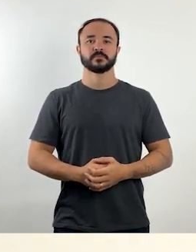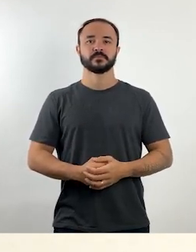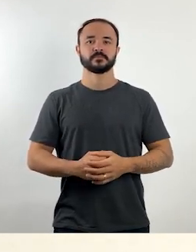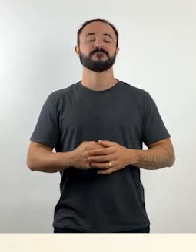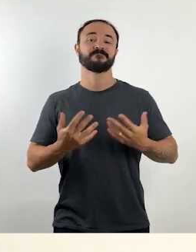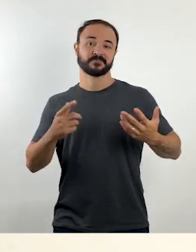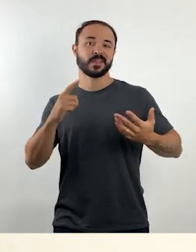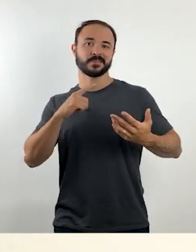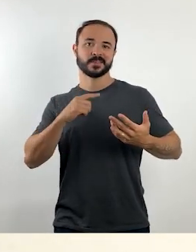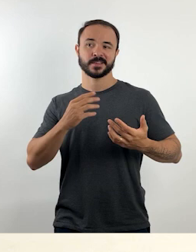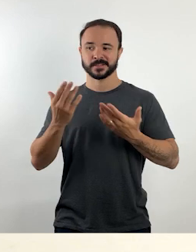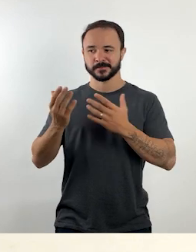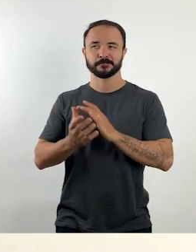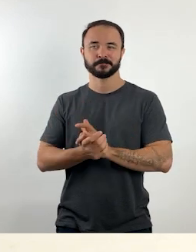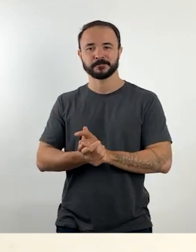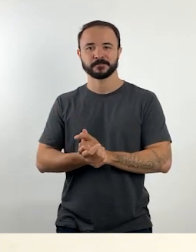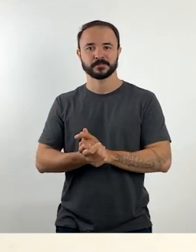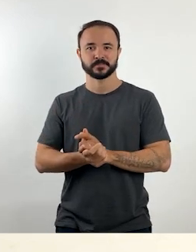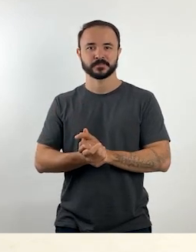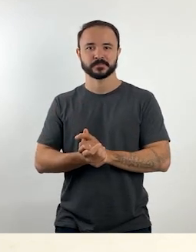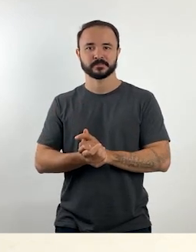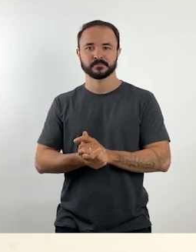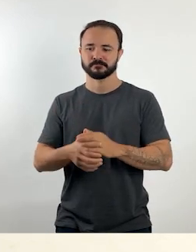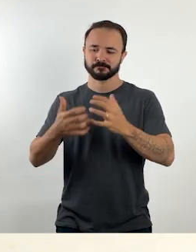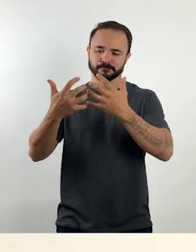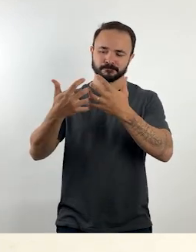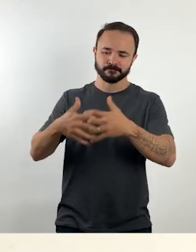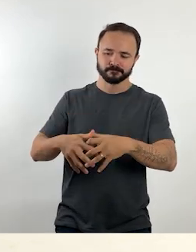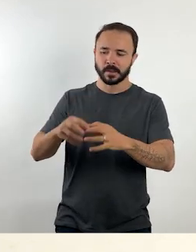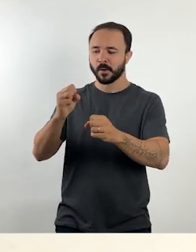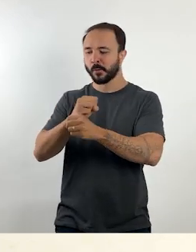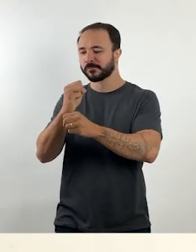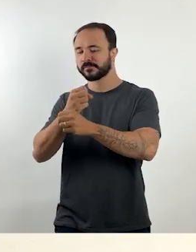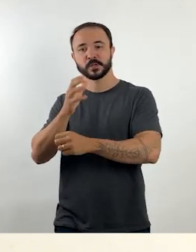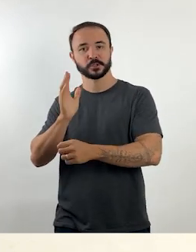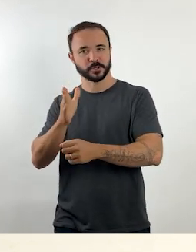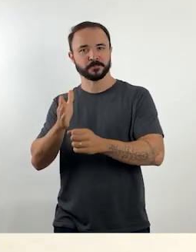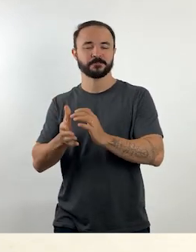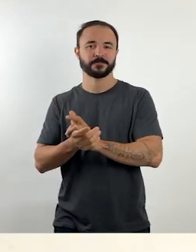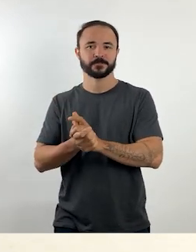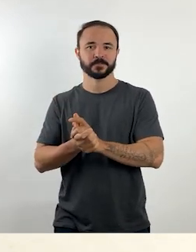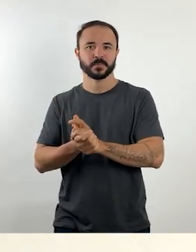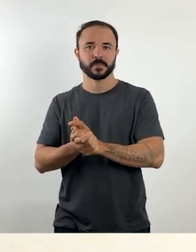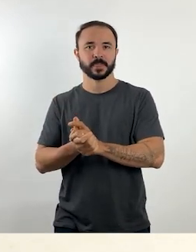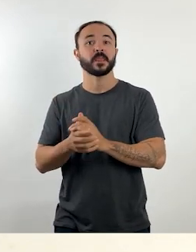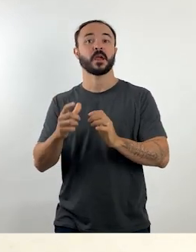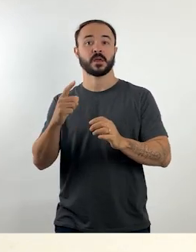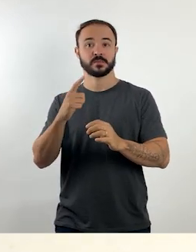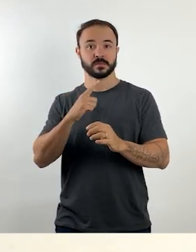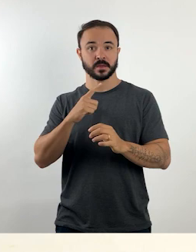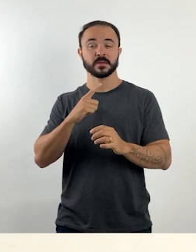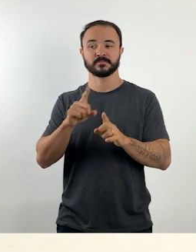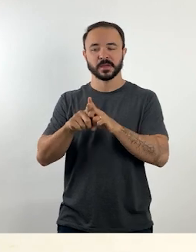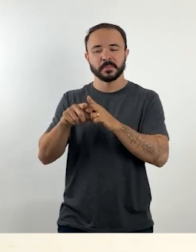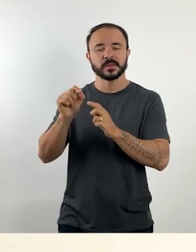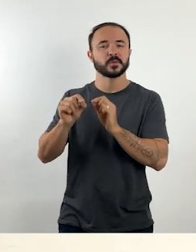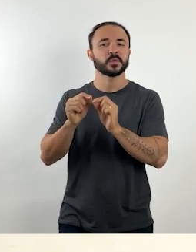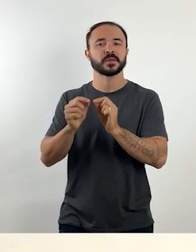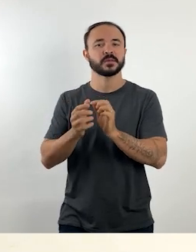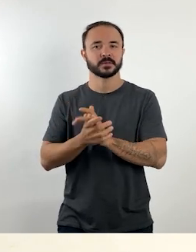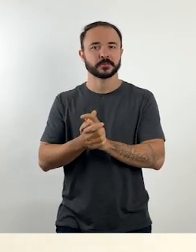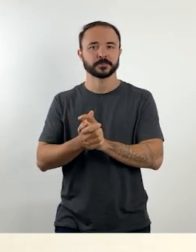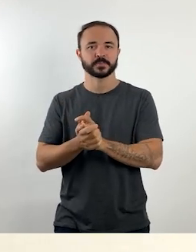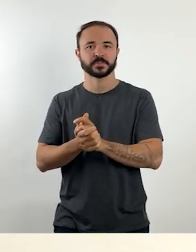E aí nós temos aqui a nossa parte montada. Além disso, nós também vamos